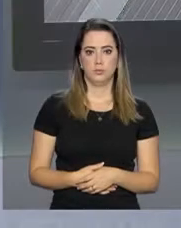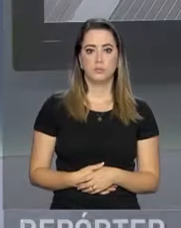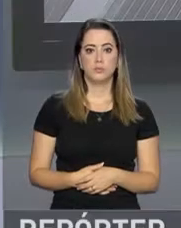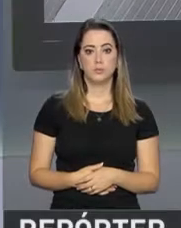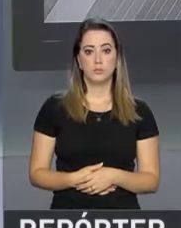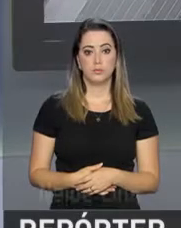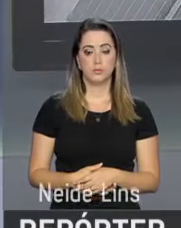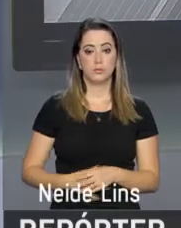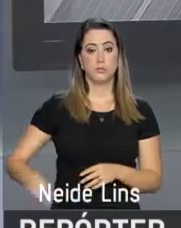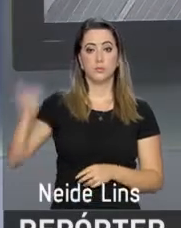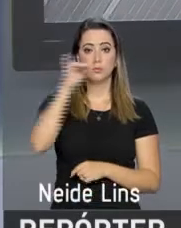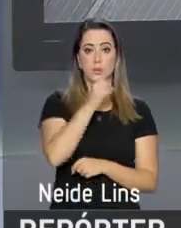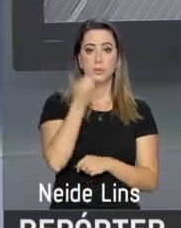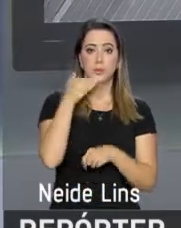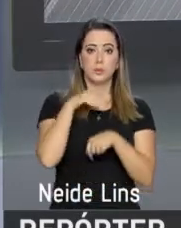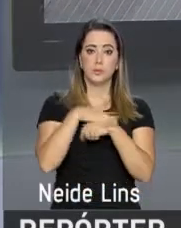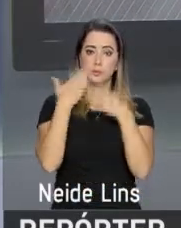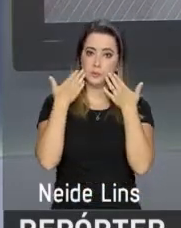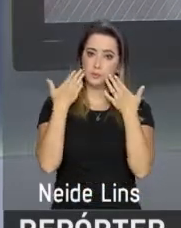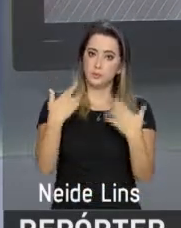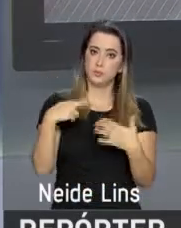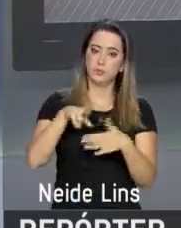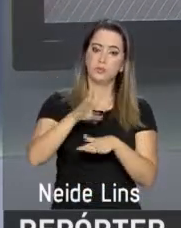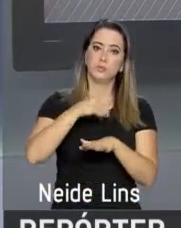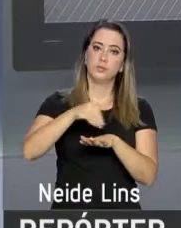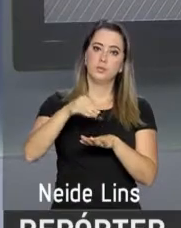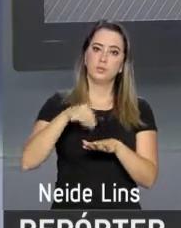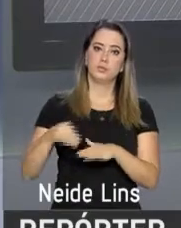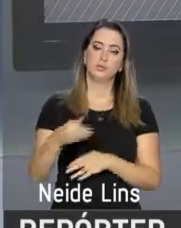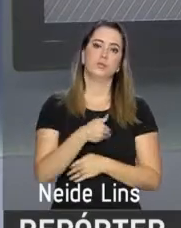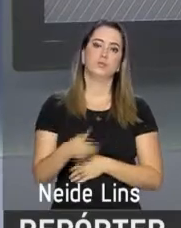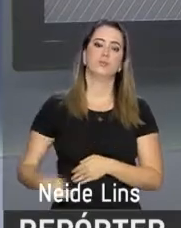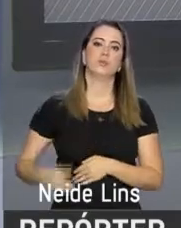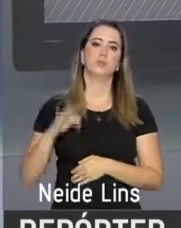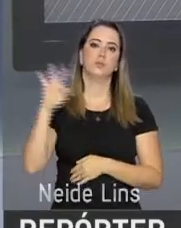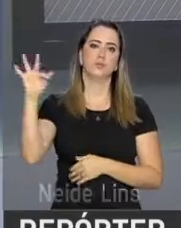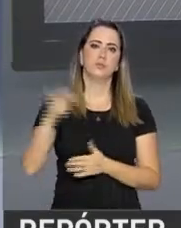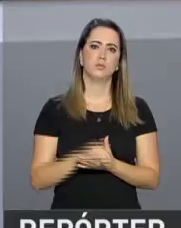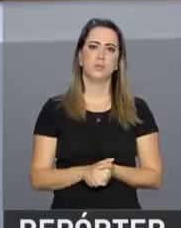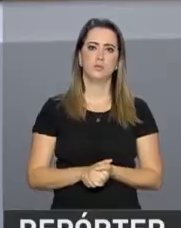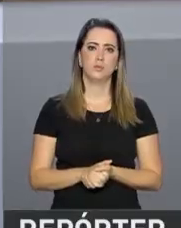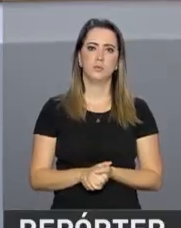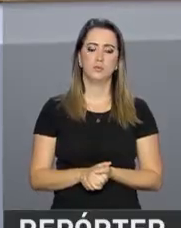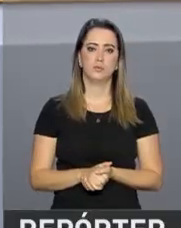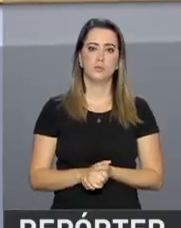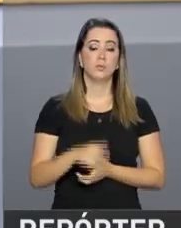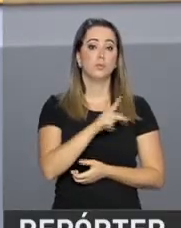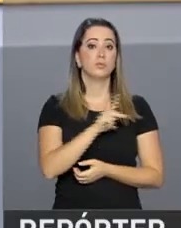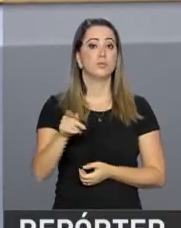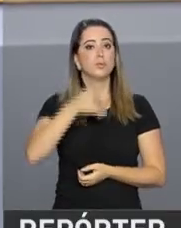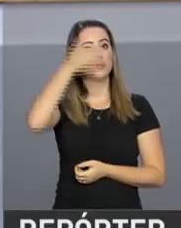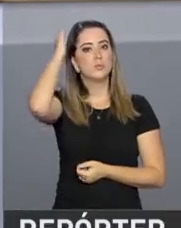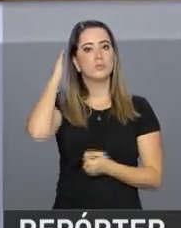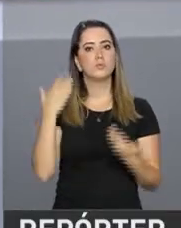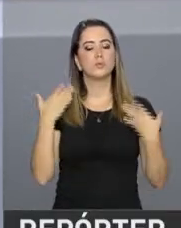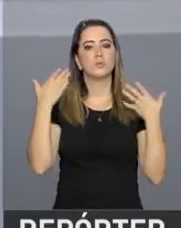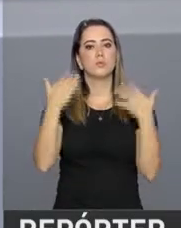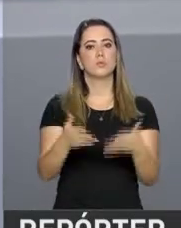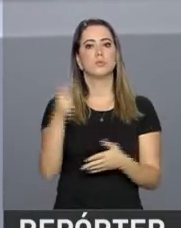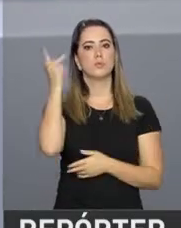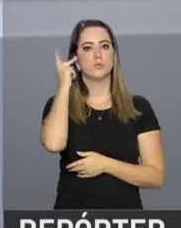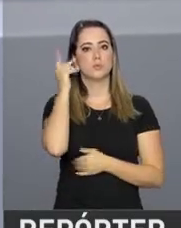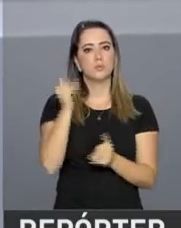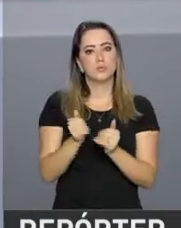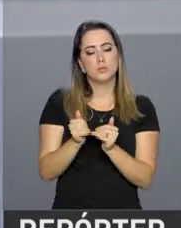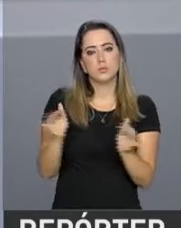olá boa noite no ar o repórter nbr com as notícias do governo federal o presidente michel temer participou em